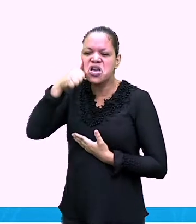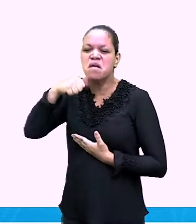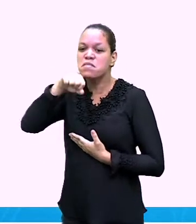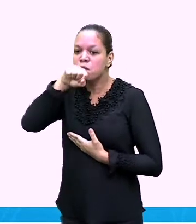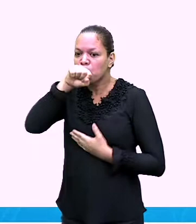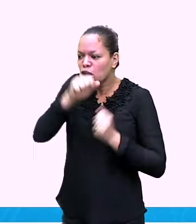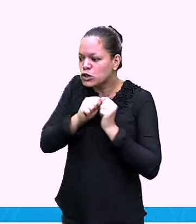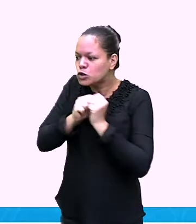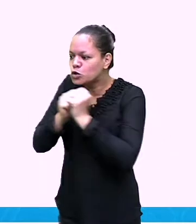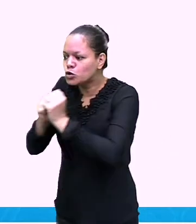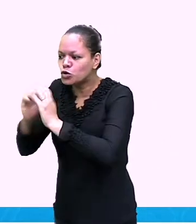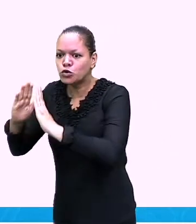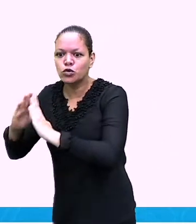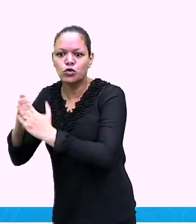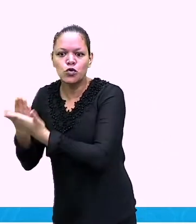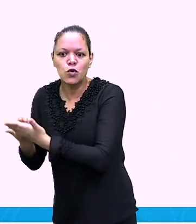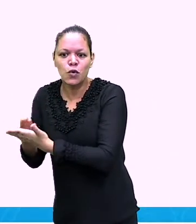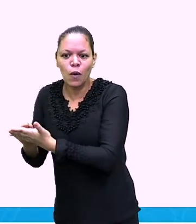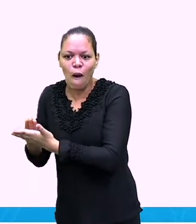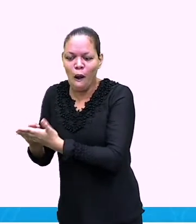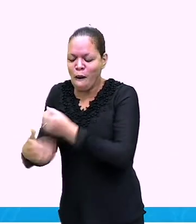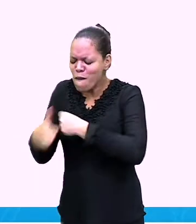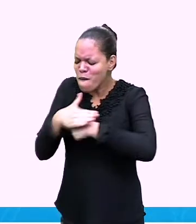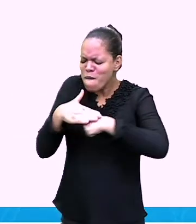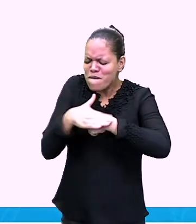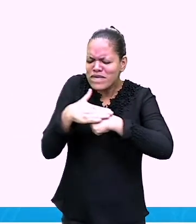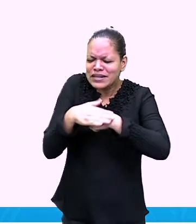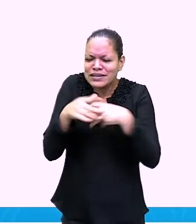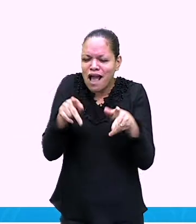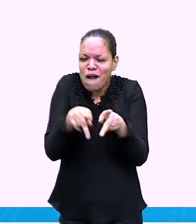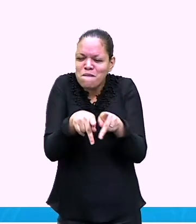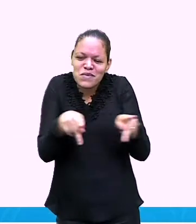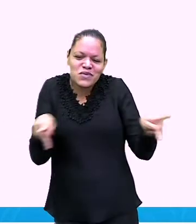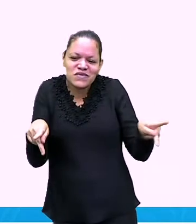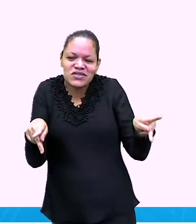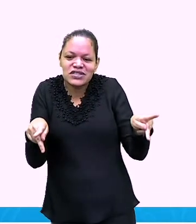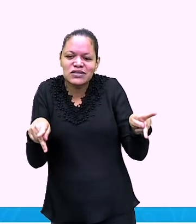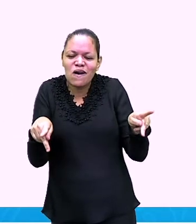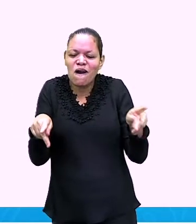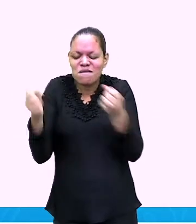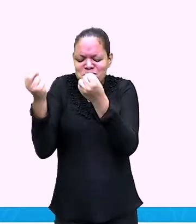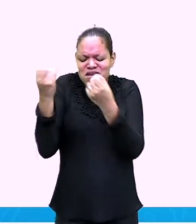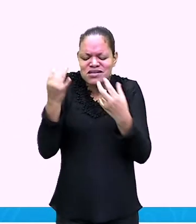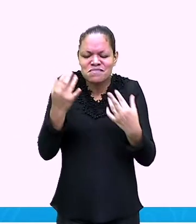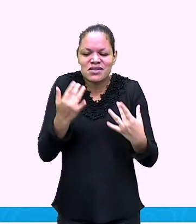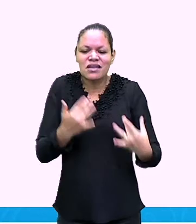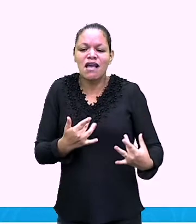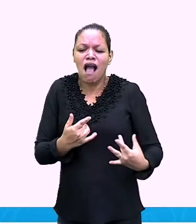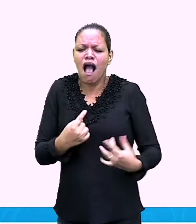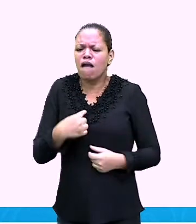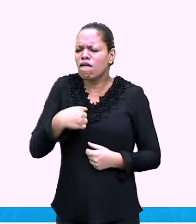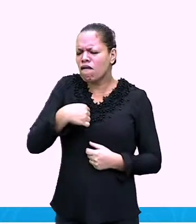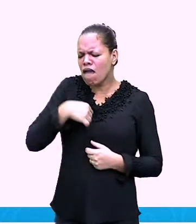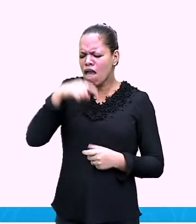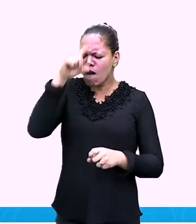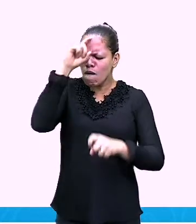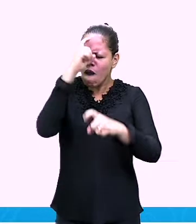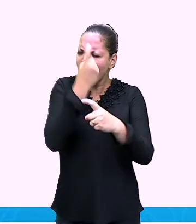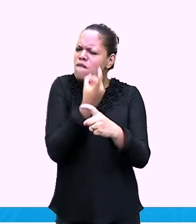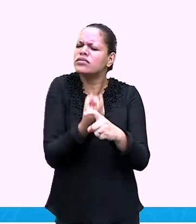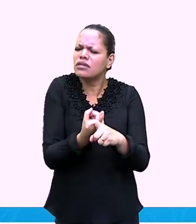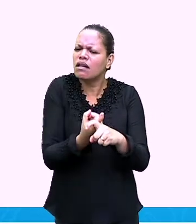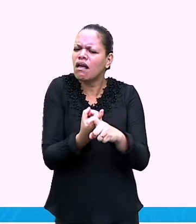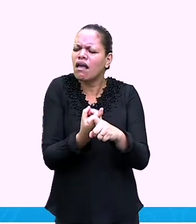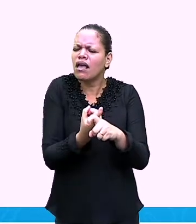escola conversar com a minha professora para explicar que eu poderia ser dislexo e dizer que